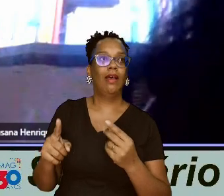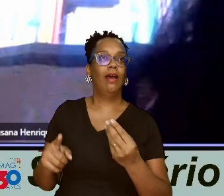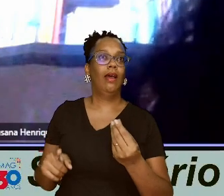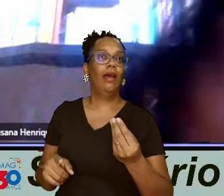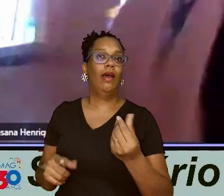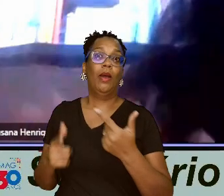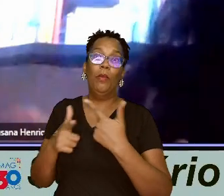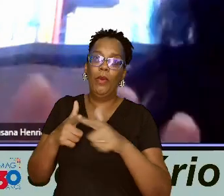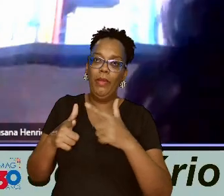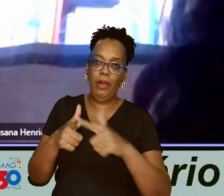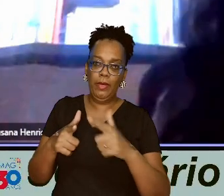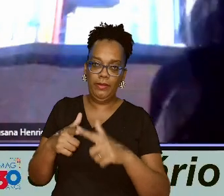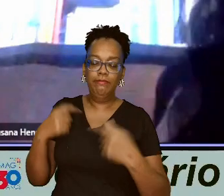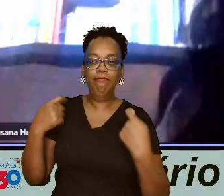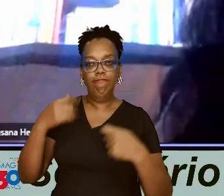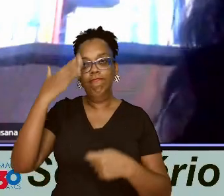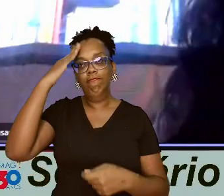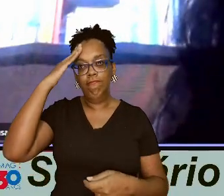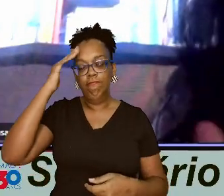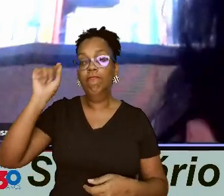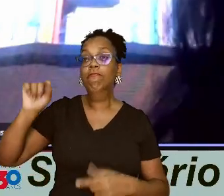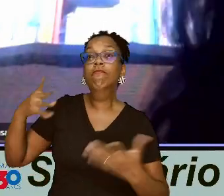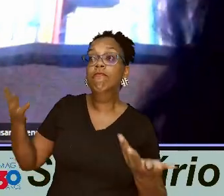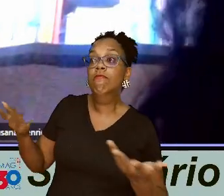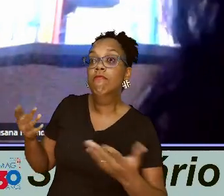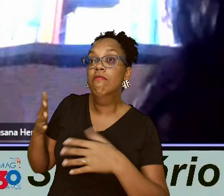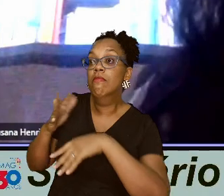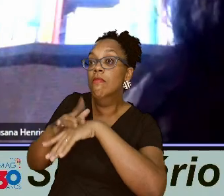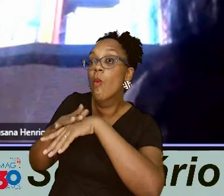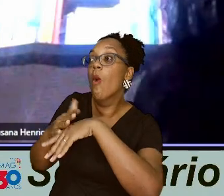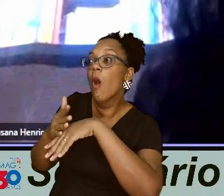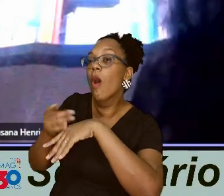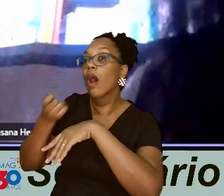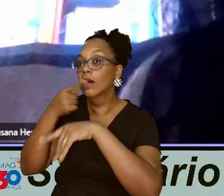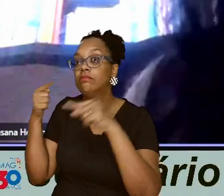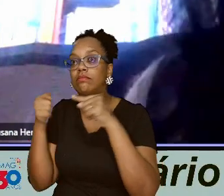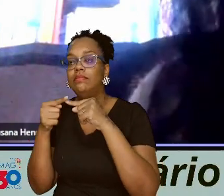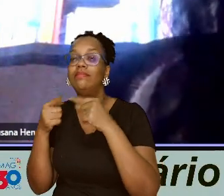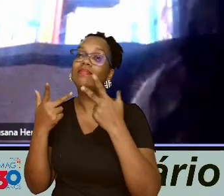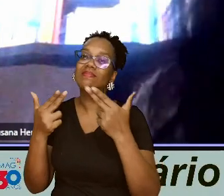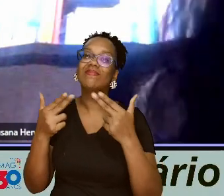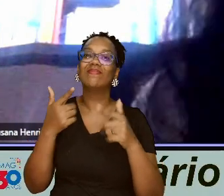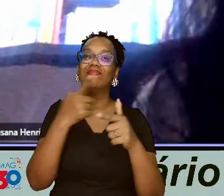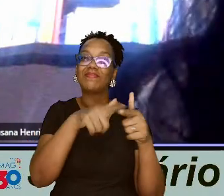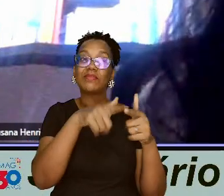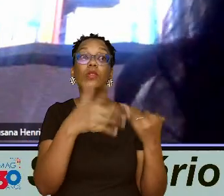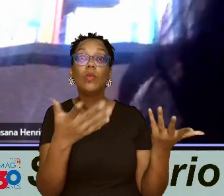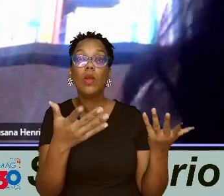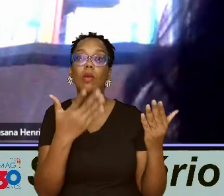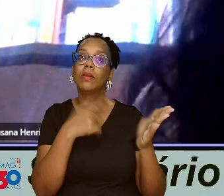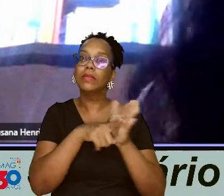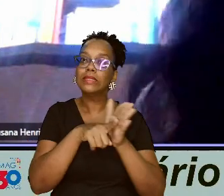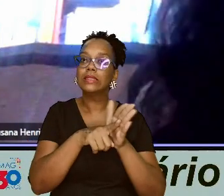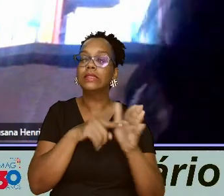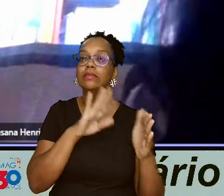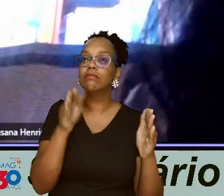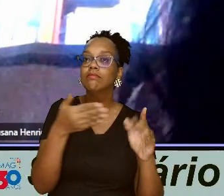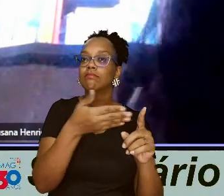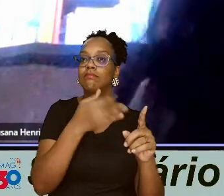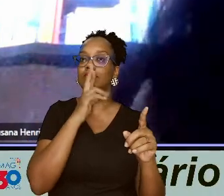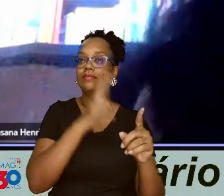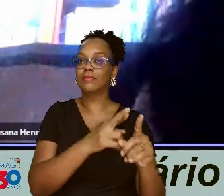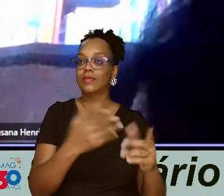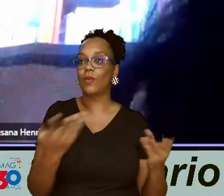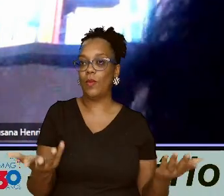problema, né? A gente precisa entender a doença para saber qual o remédio, né? E a pesquisa empírica é uma ferramenta muito interessante nesse caminho. Então, para